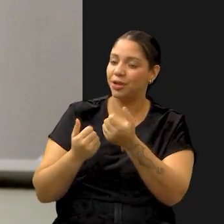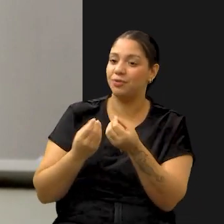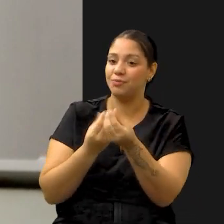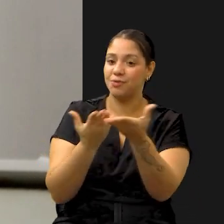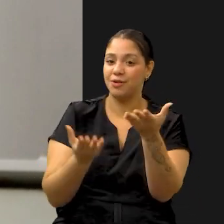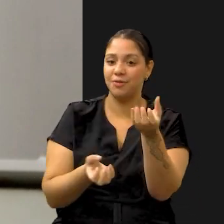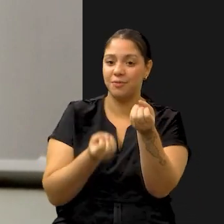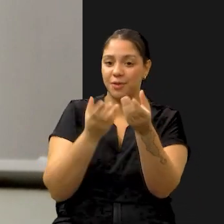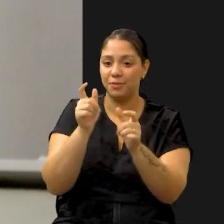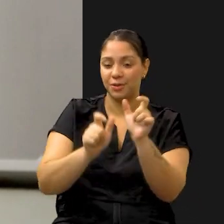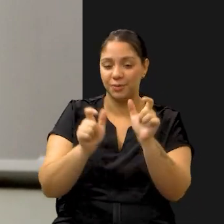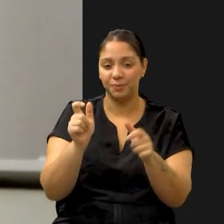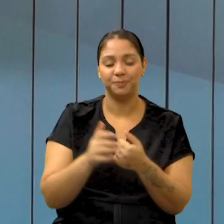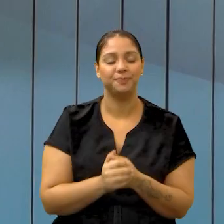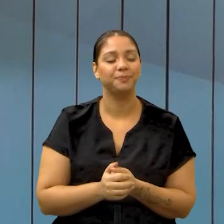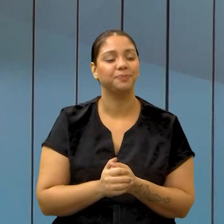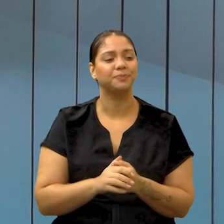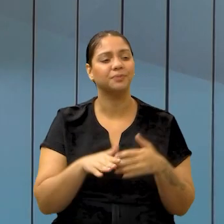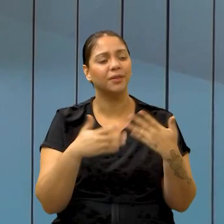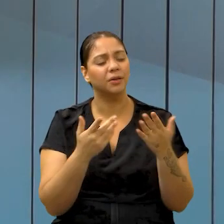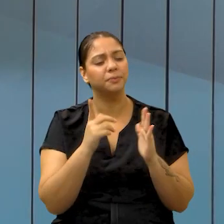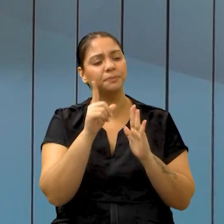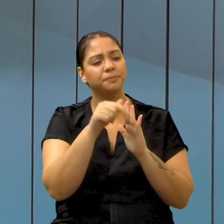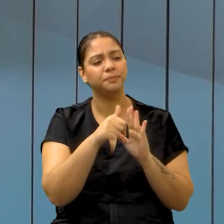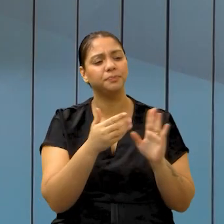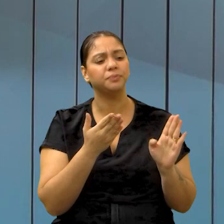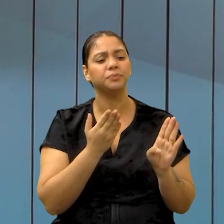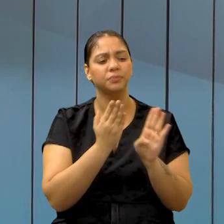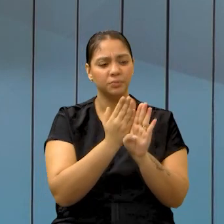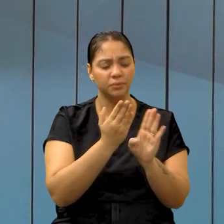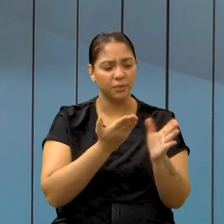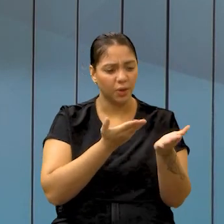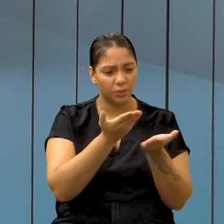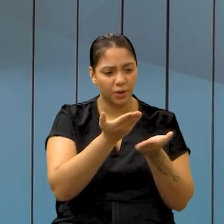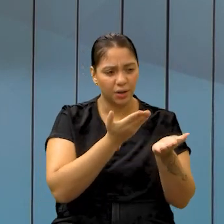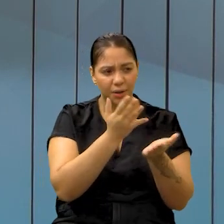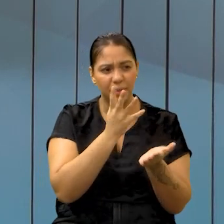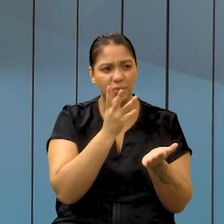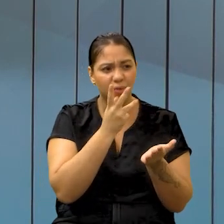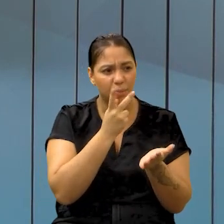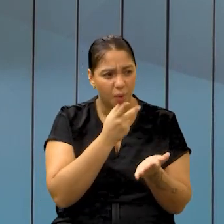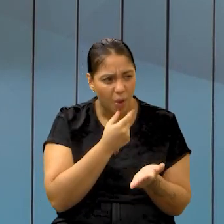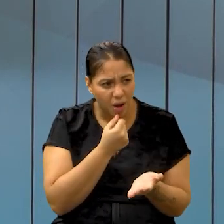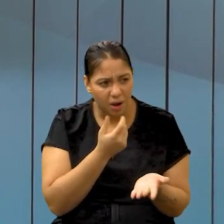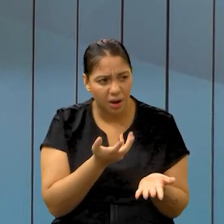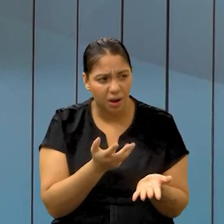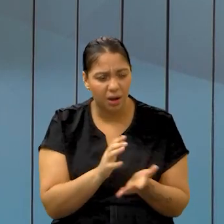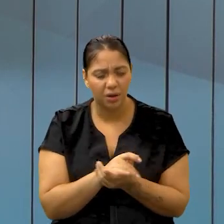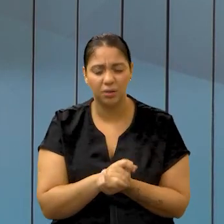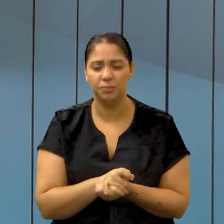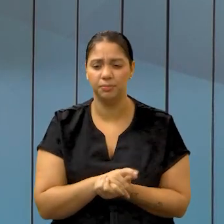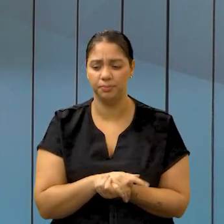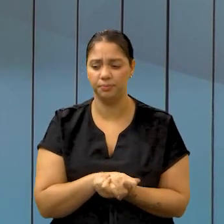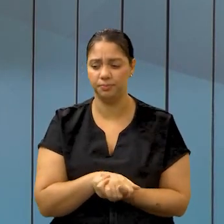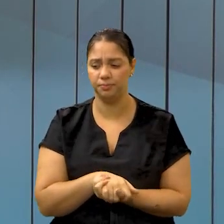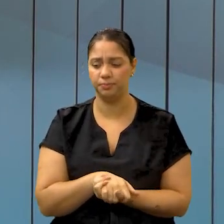mais pessoas. Doutora Isabela, depois de diagnosticado, o tratamento ele demora muito?